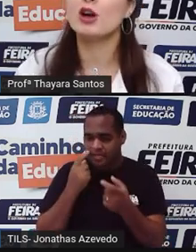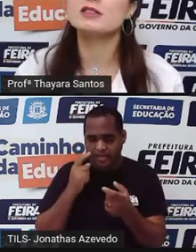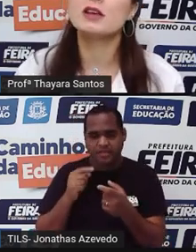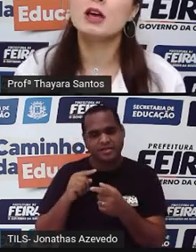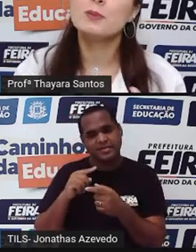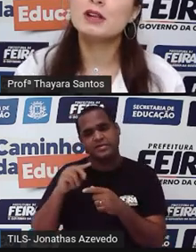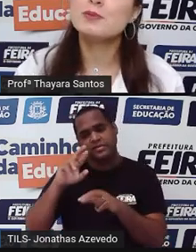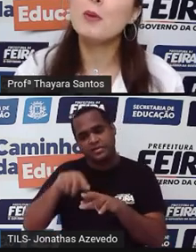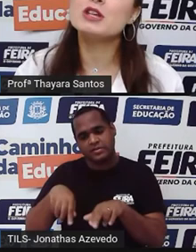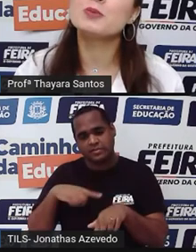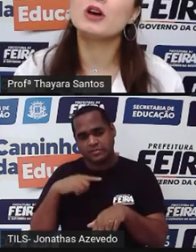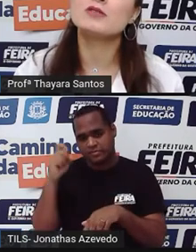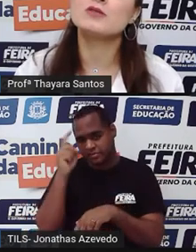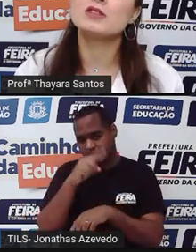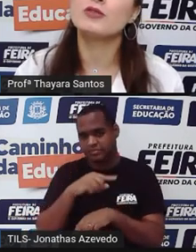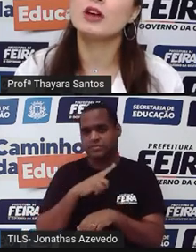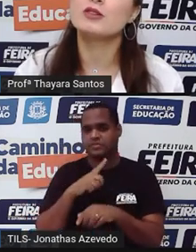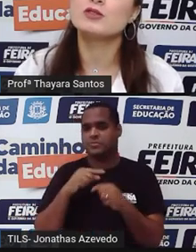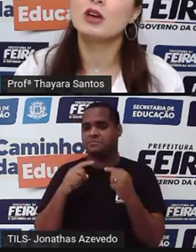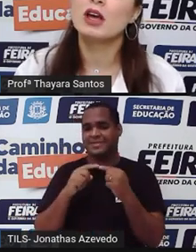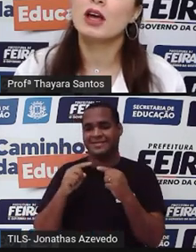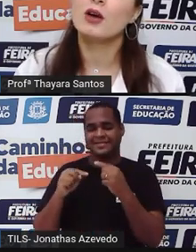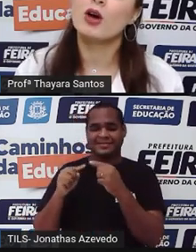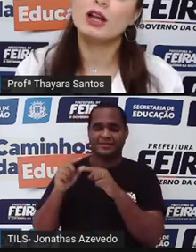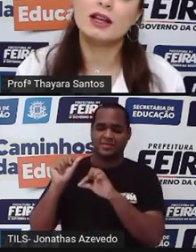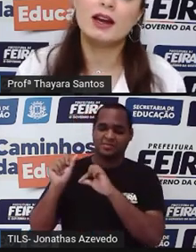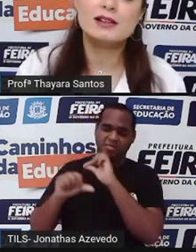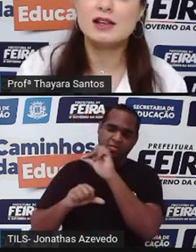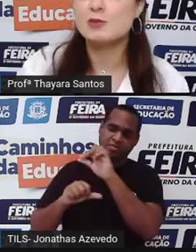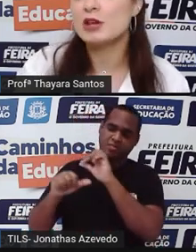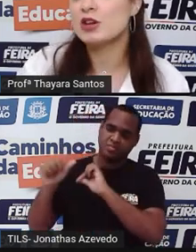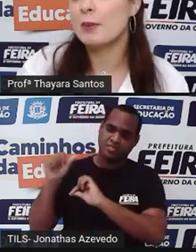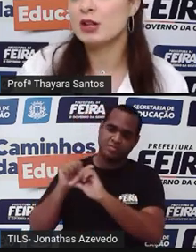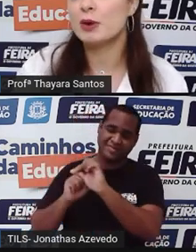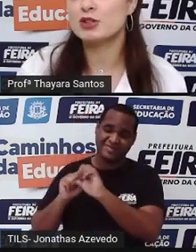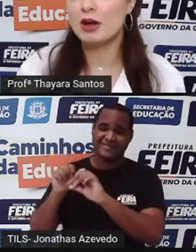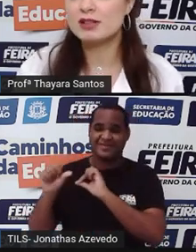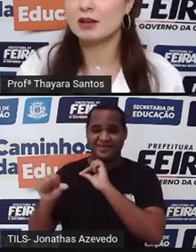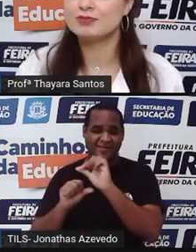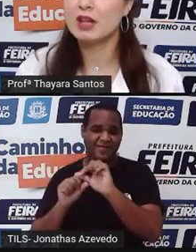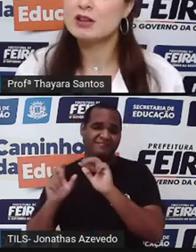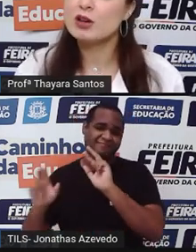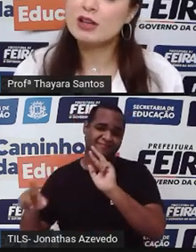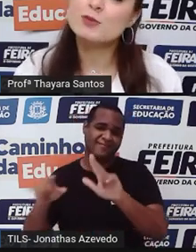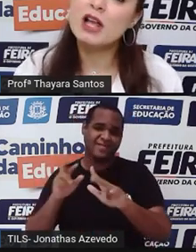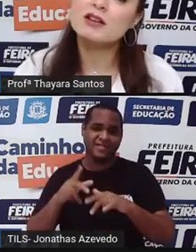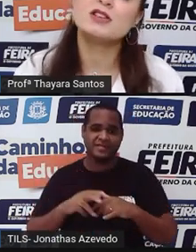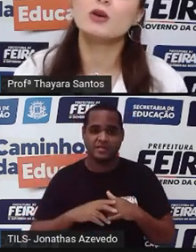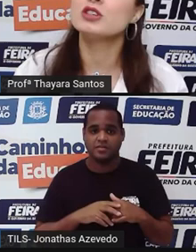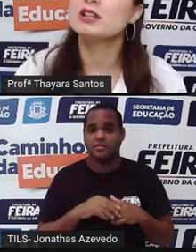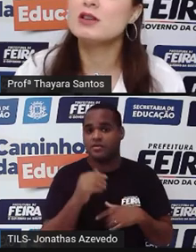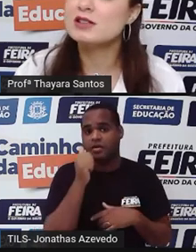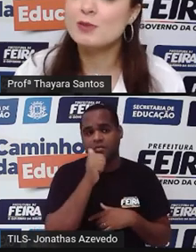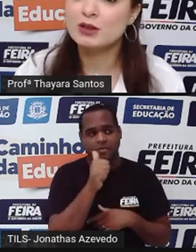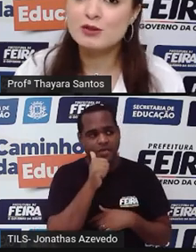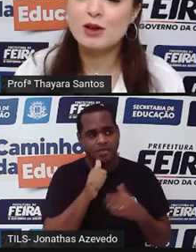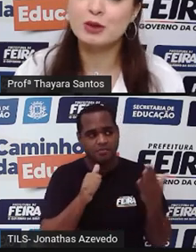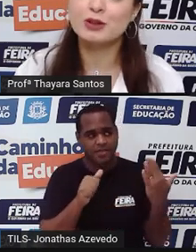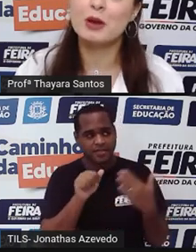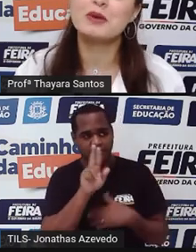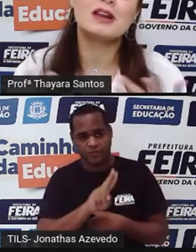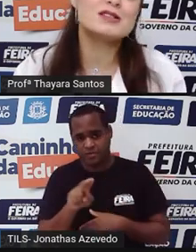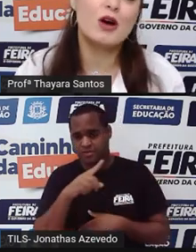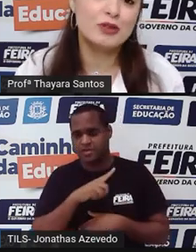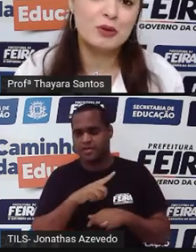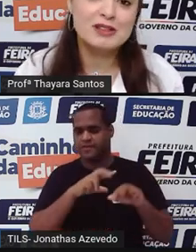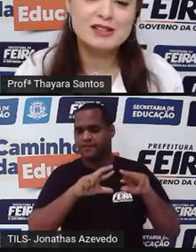espermatozoides principalmente por causa dos efeitos colaterais que este medicamento pode causar só que as mulheres já utilizam esse método